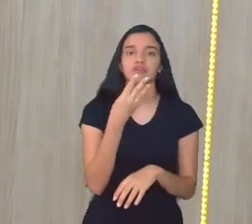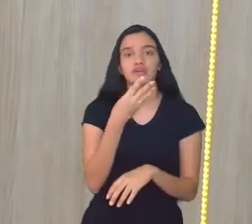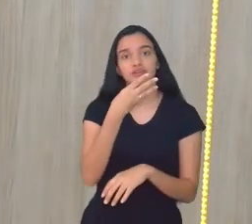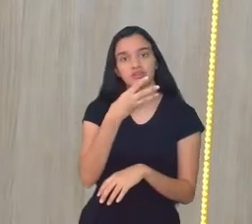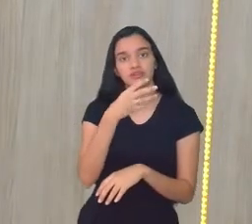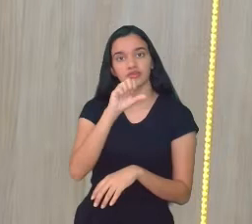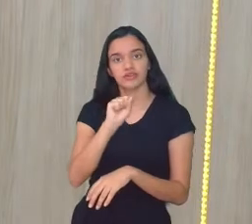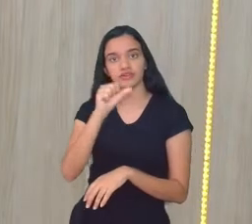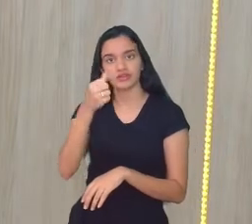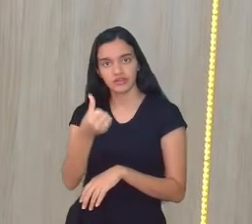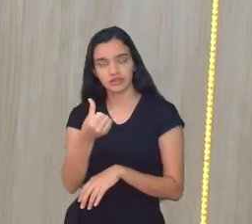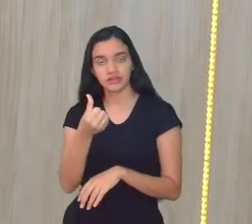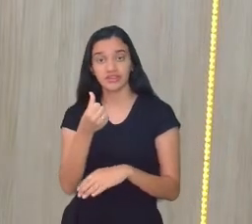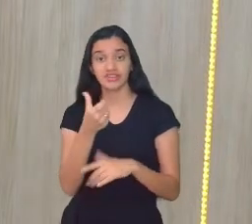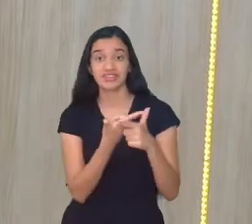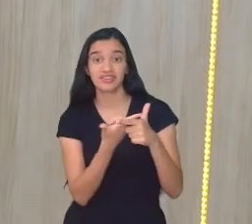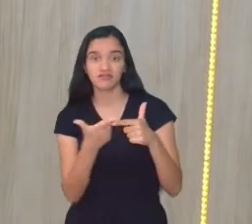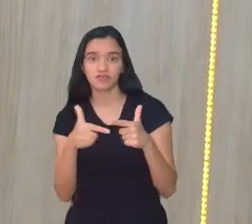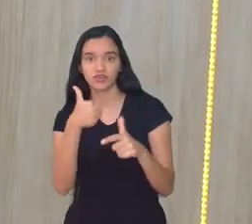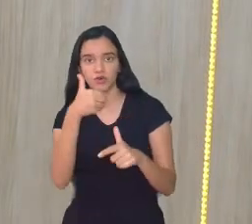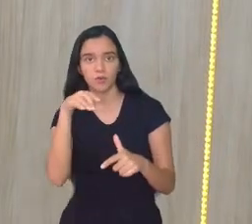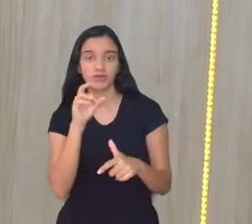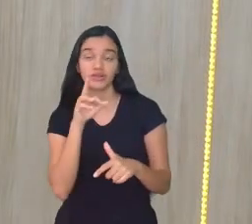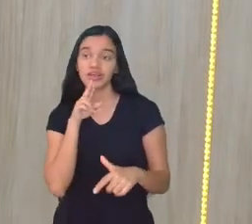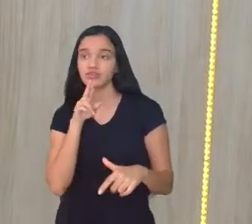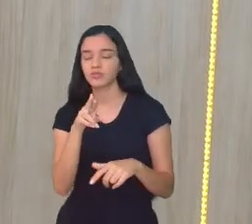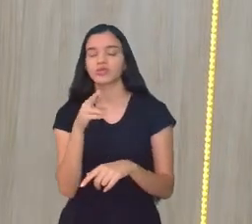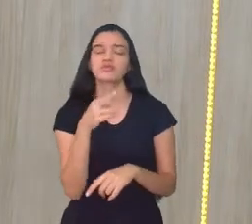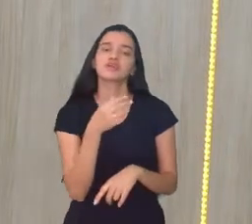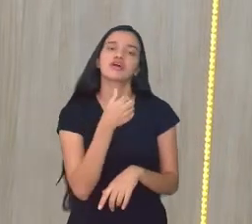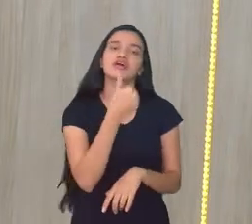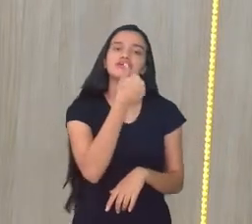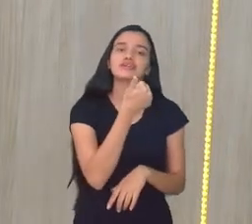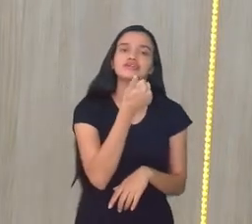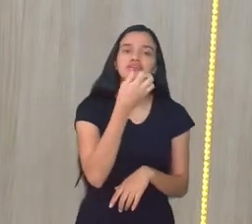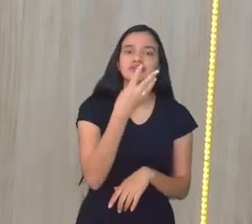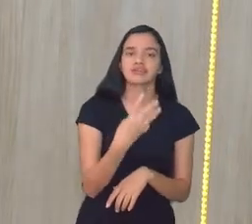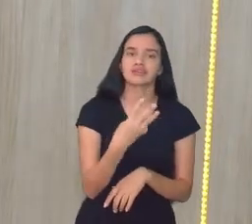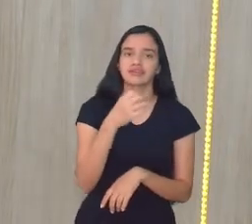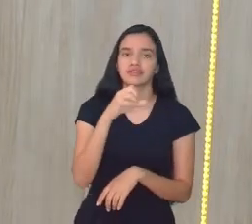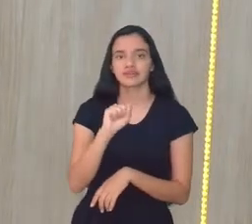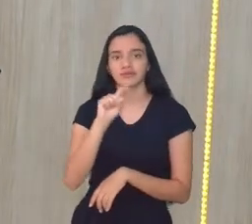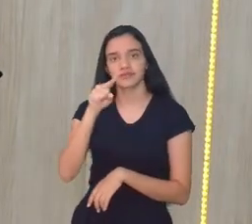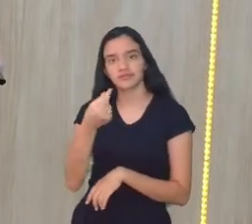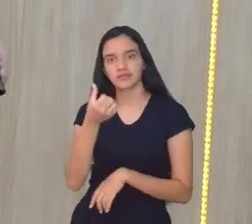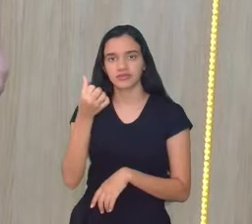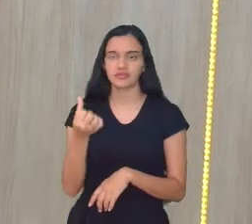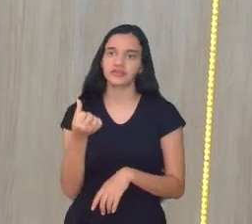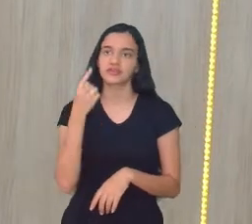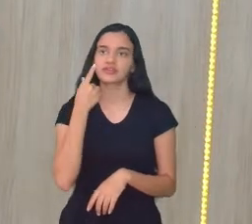1.386 dividido por 10 é 138,6.